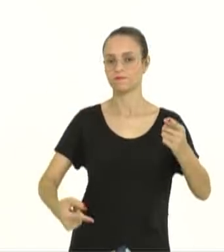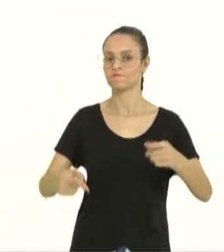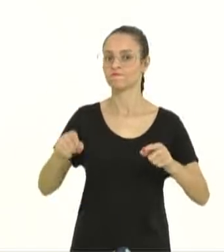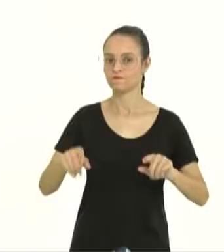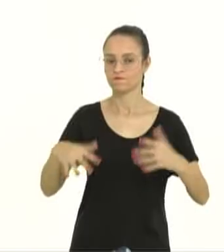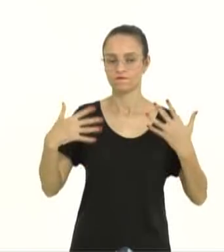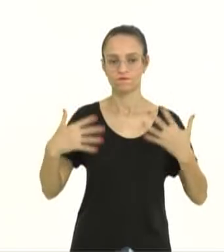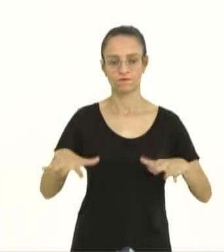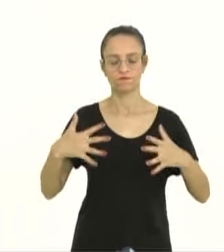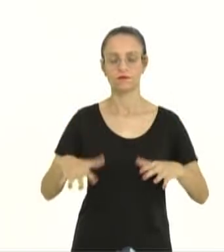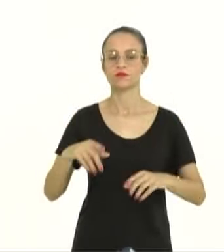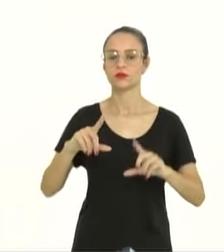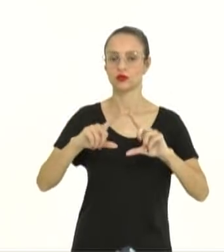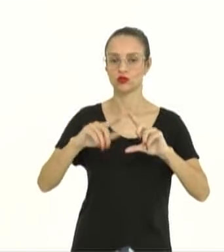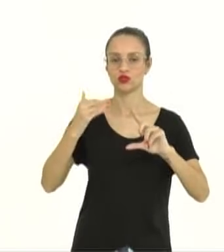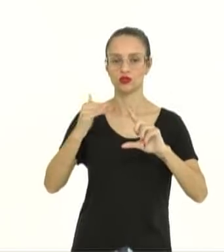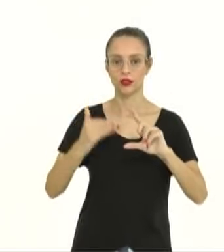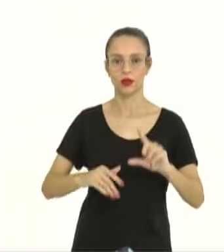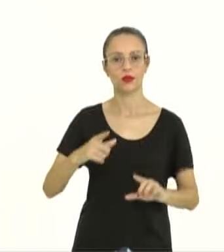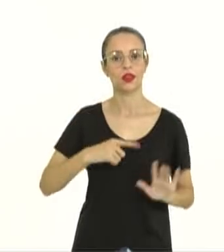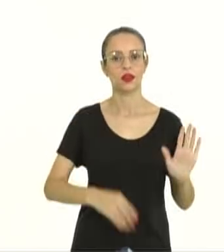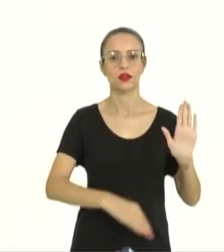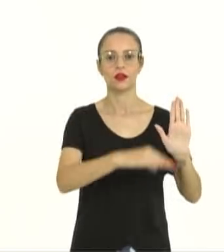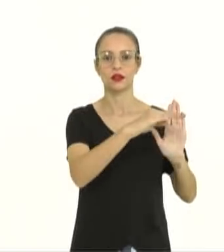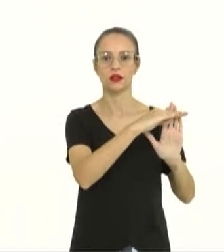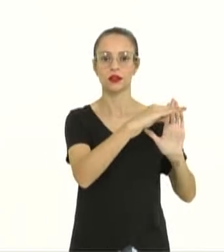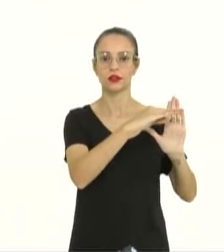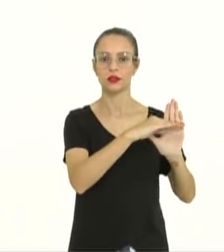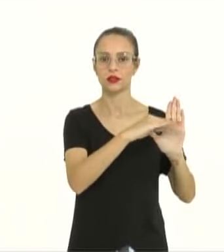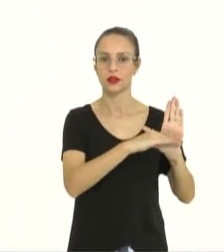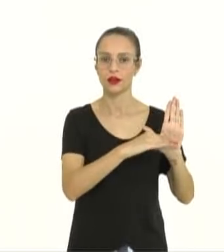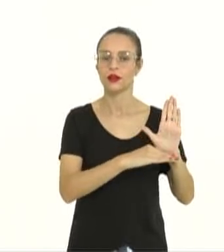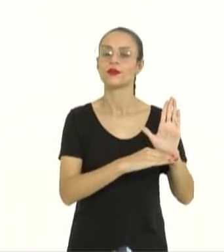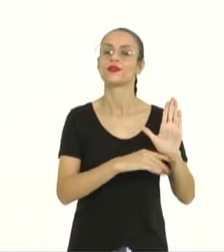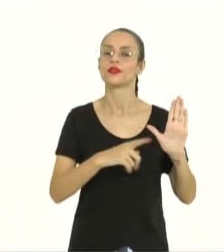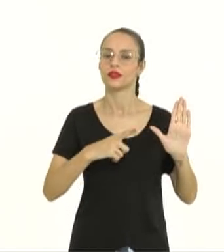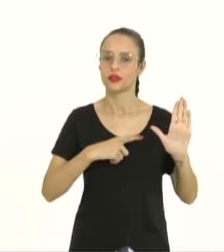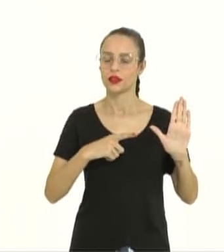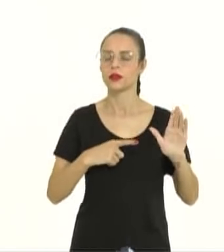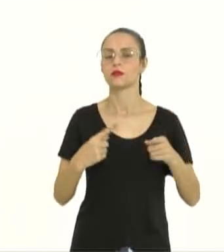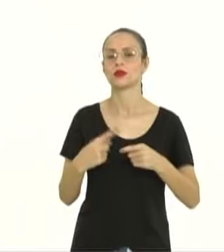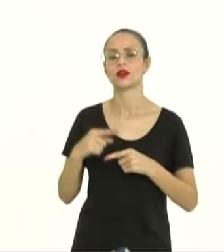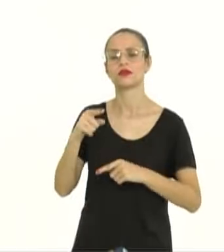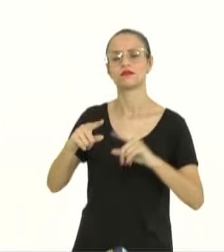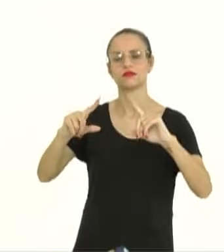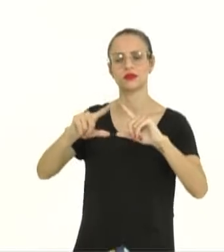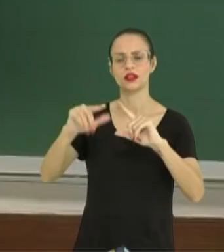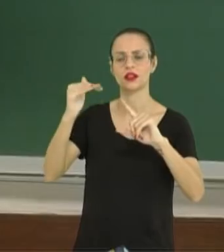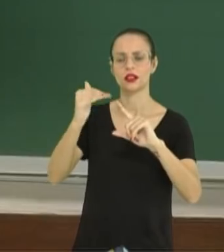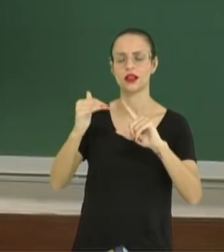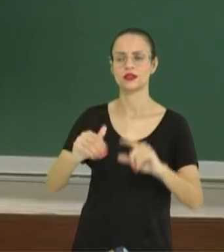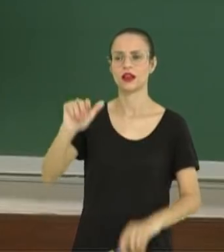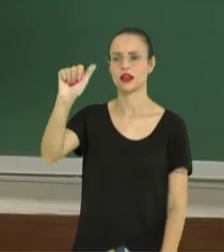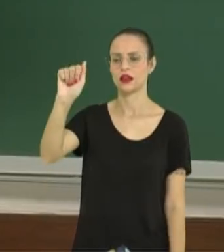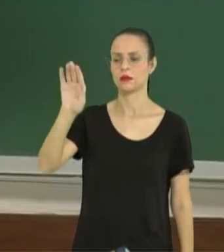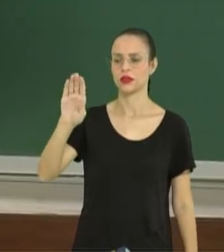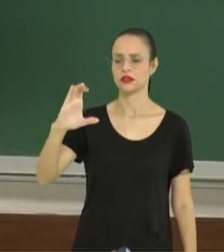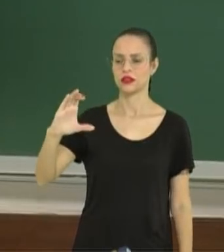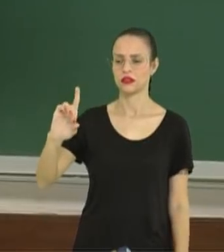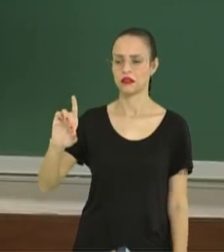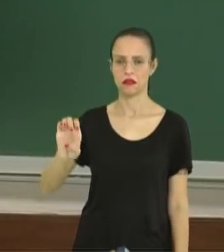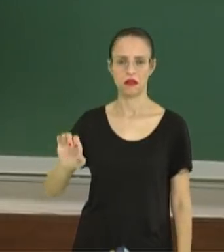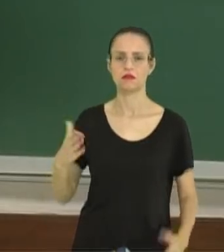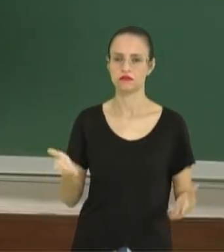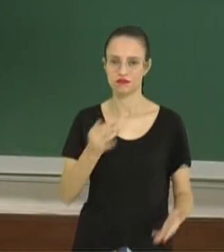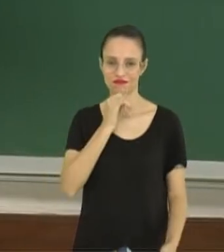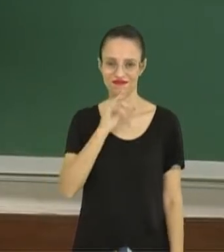divisão. Tem diferentes critérios a gente pode enxergar, porque existe essa divisão de classes, né? Classe A, B, C, D, E, nós temos no